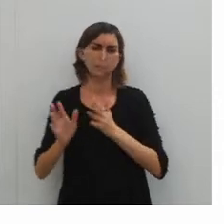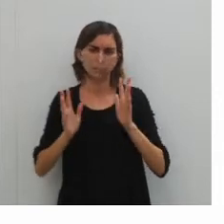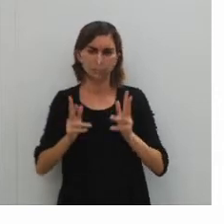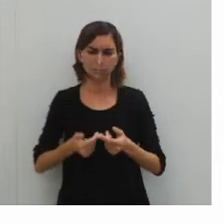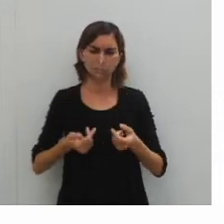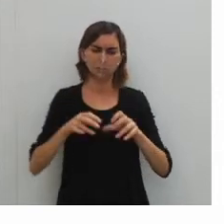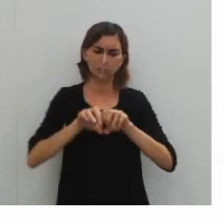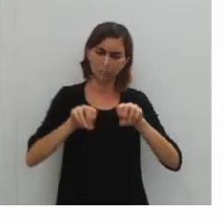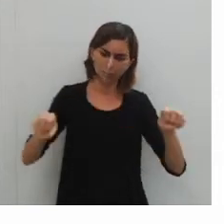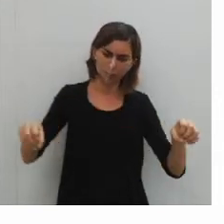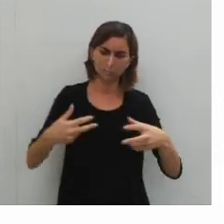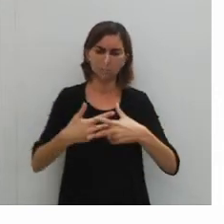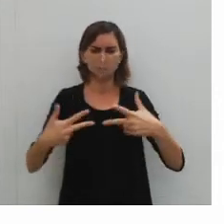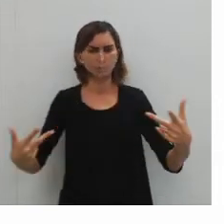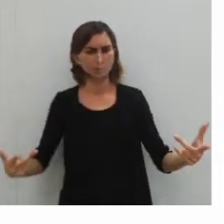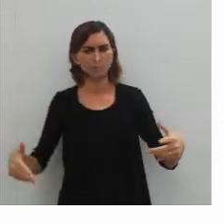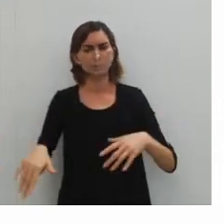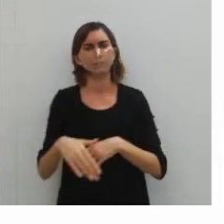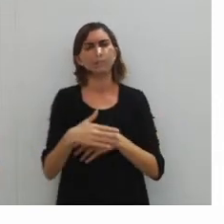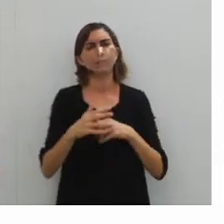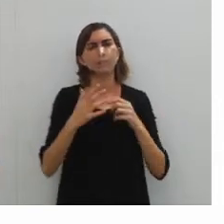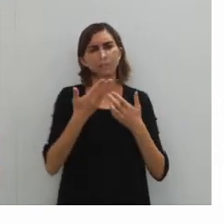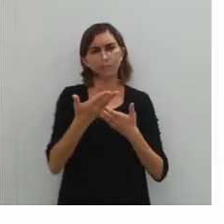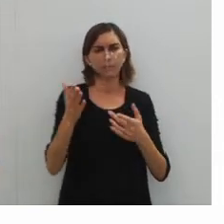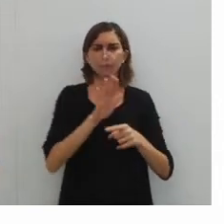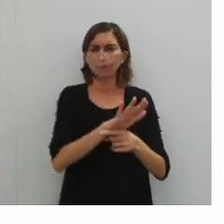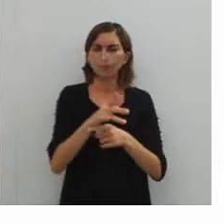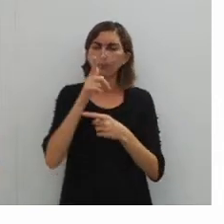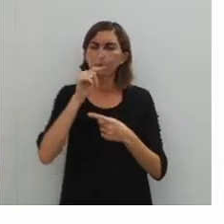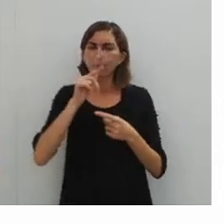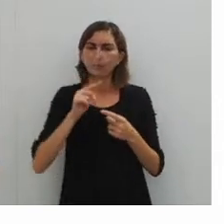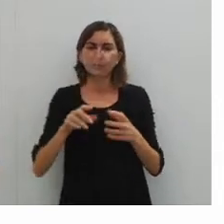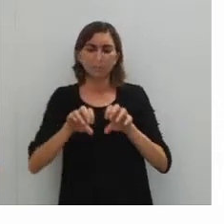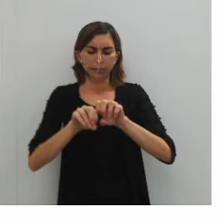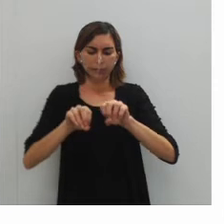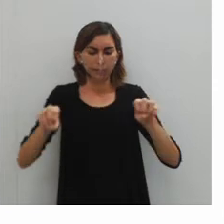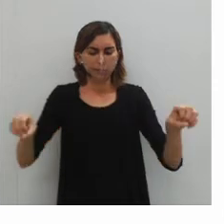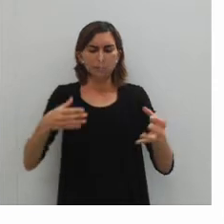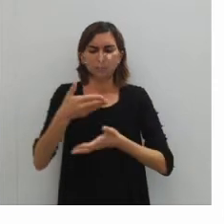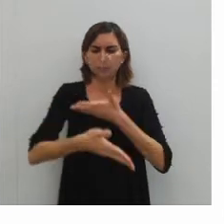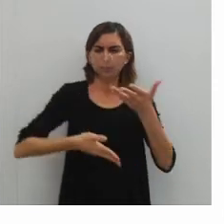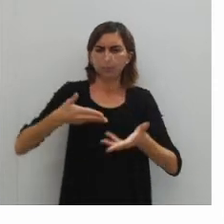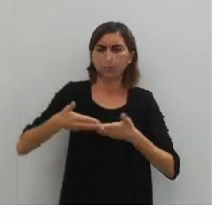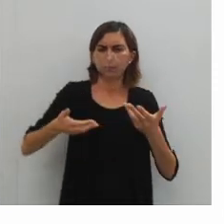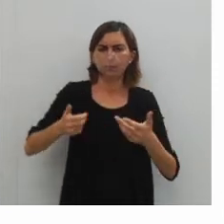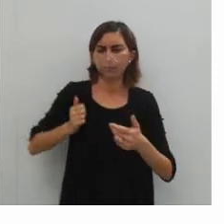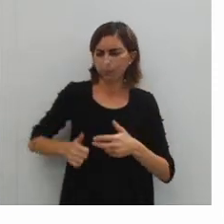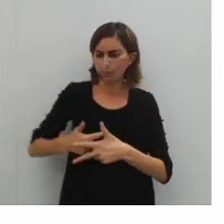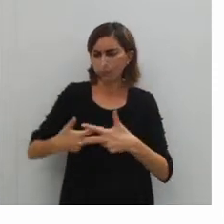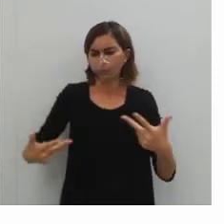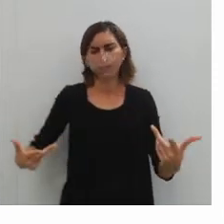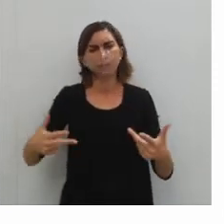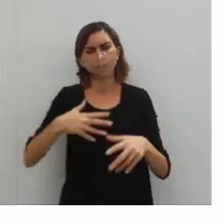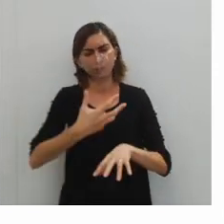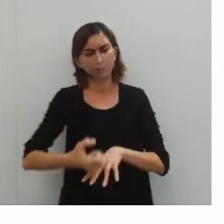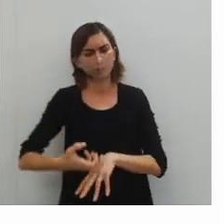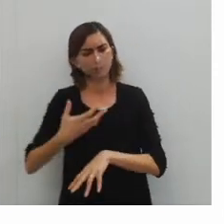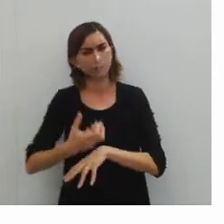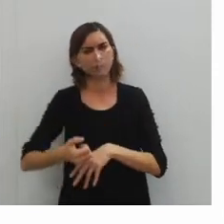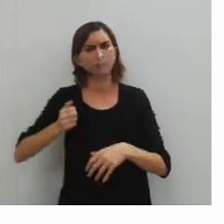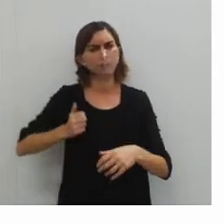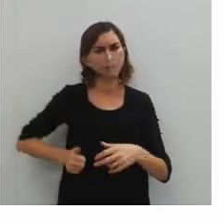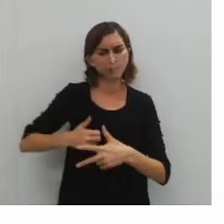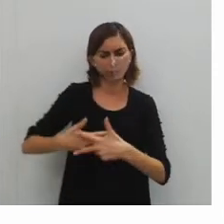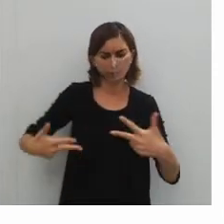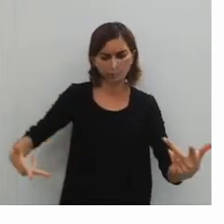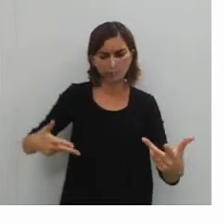básico, serviços públicos para o fornecimento de água encanada, tratamento de rede de captação de